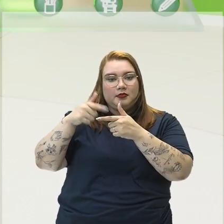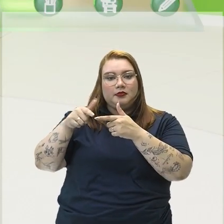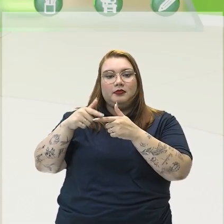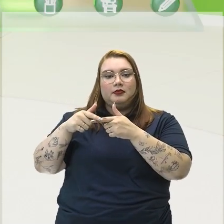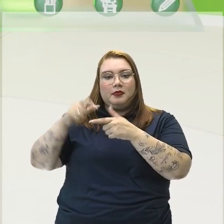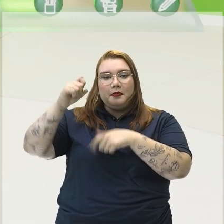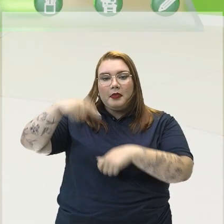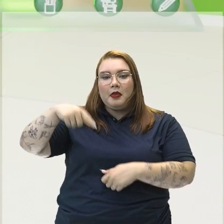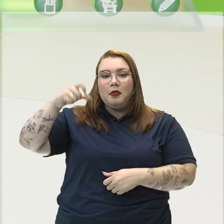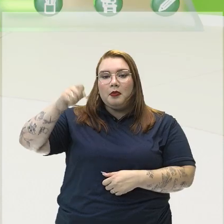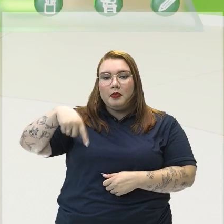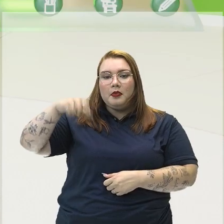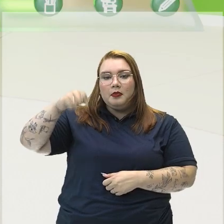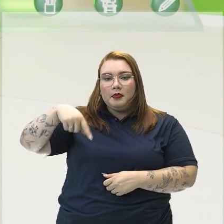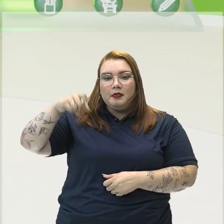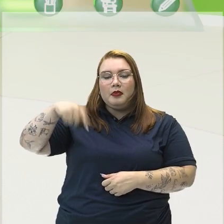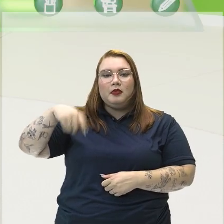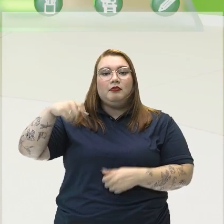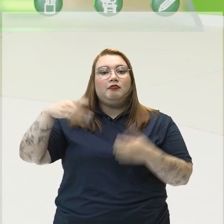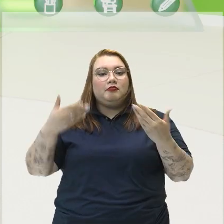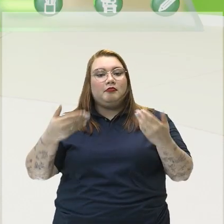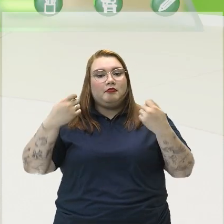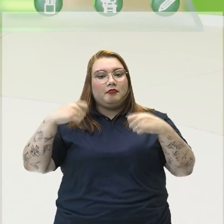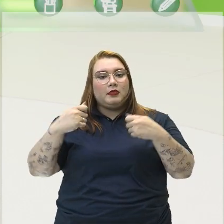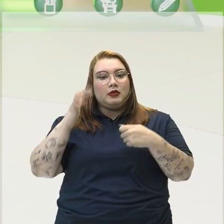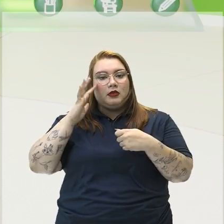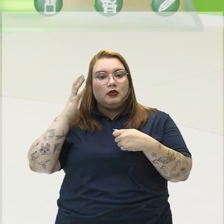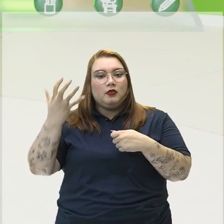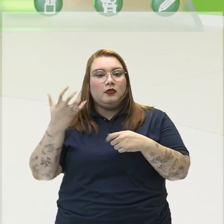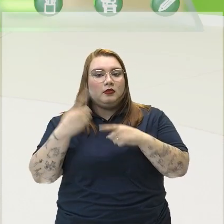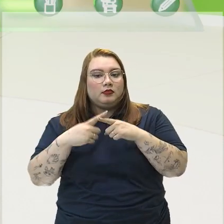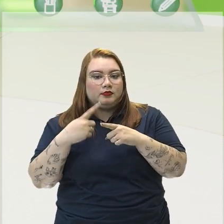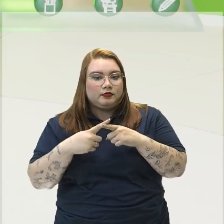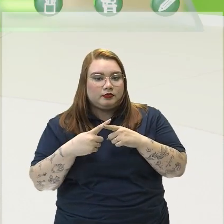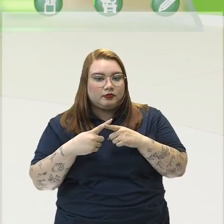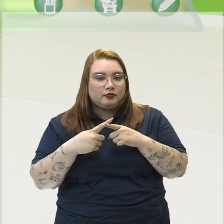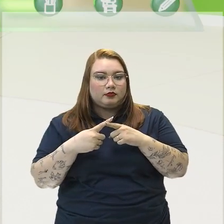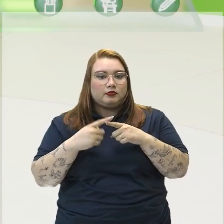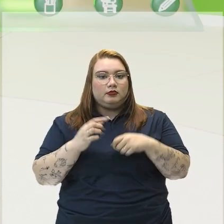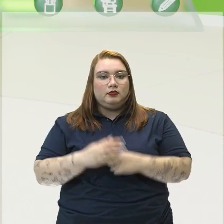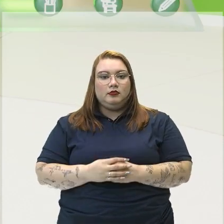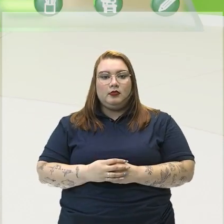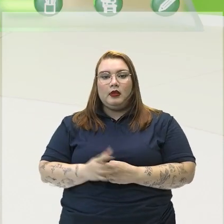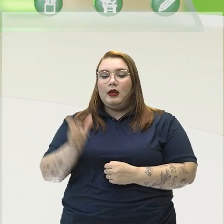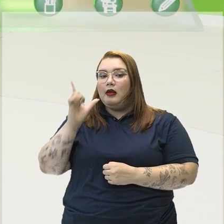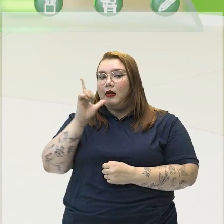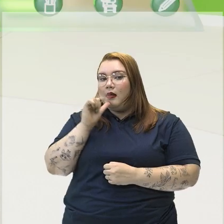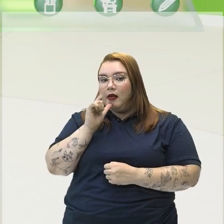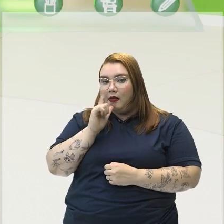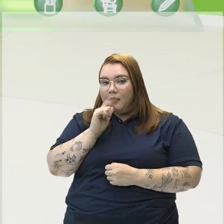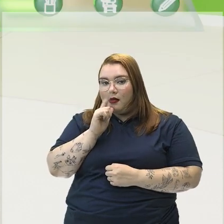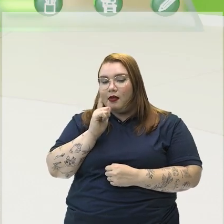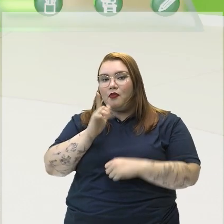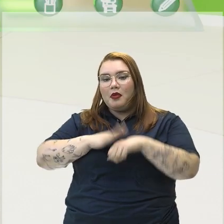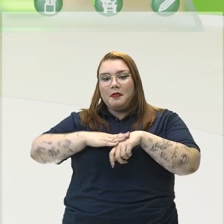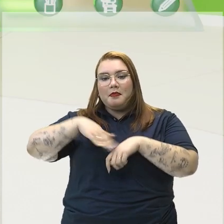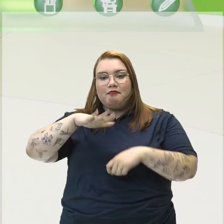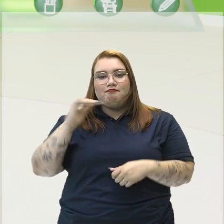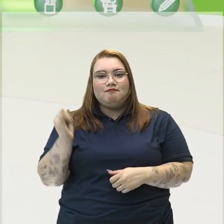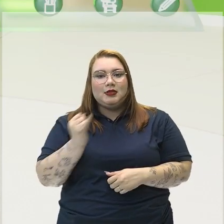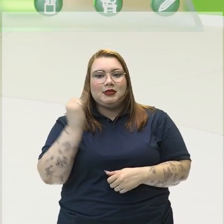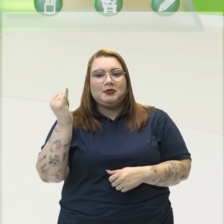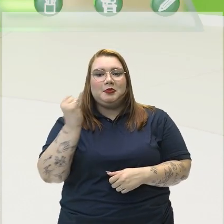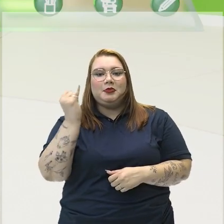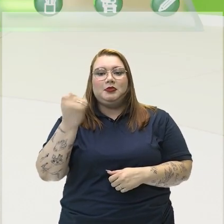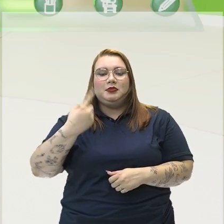tá pingando o chuveiro, tá pingando a torneira, eu preciso resolver. Por quê? Olha só, a água, né, o bem mais precioso que nós